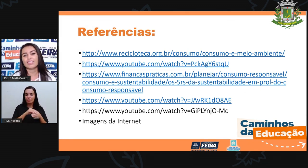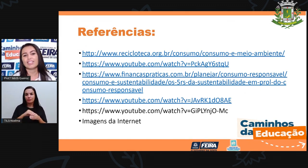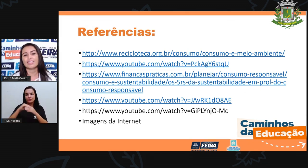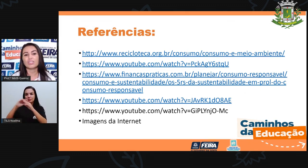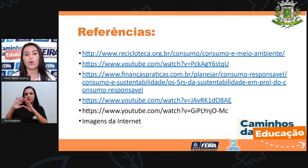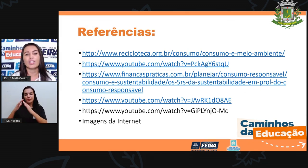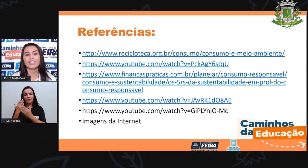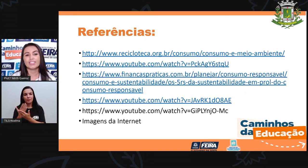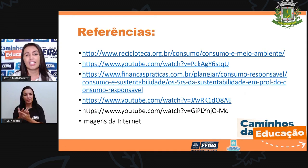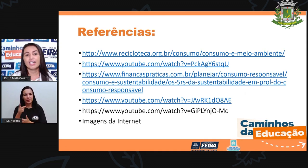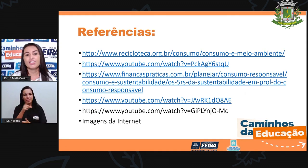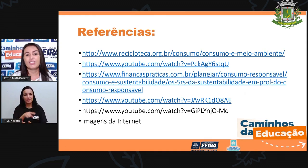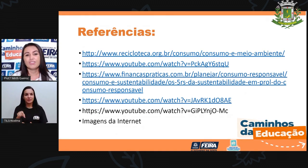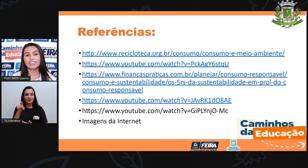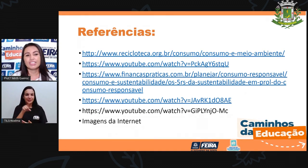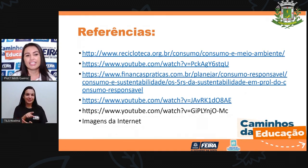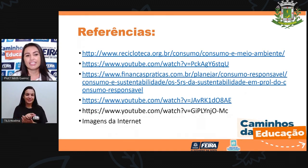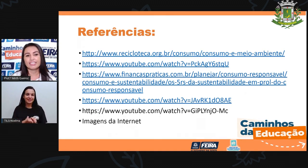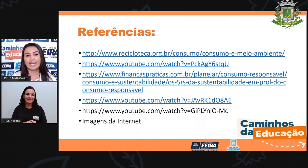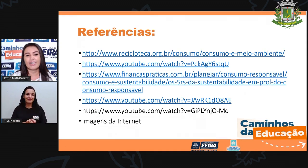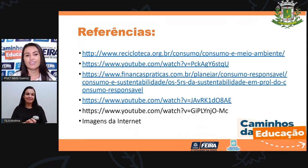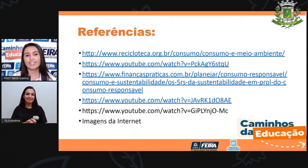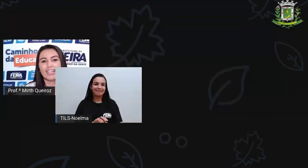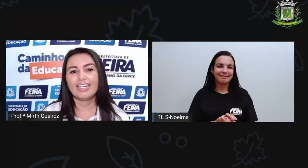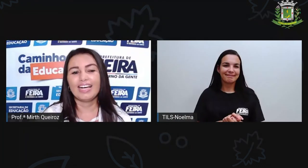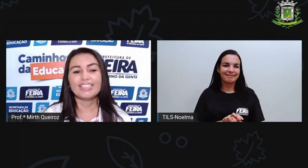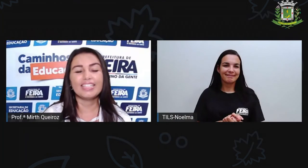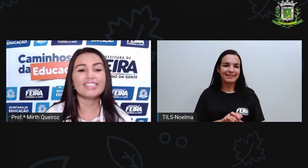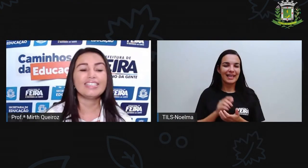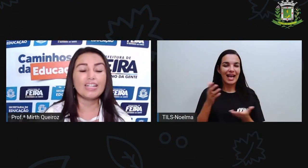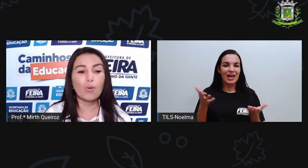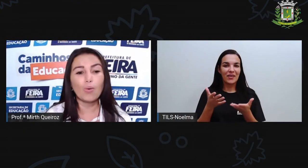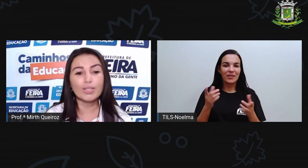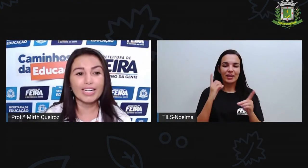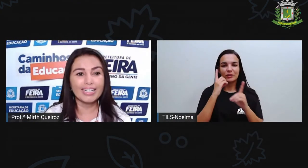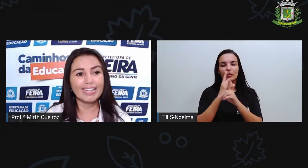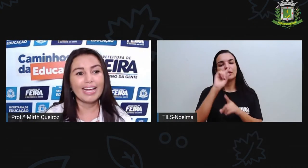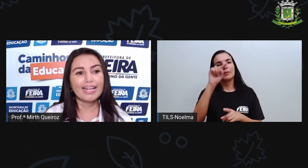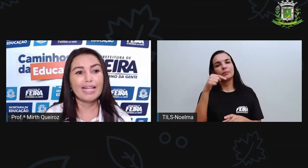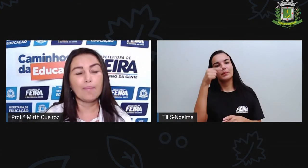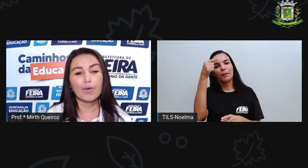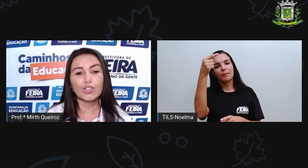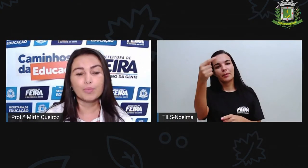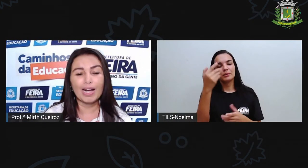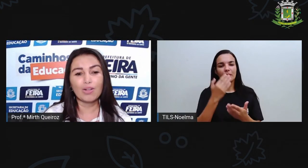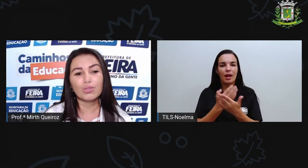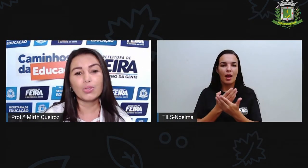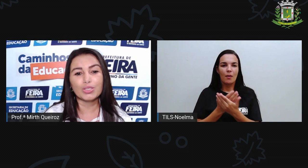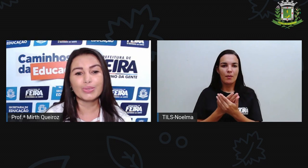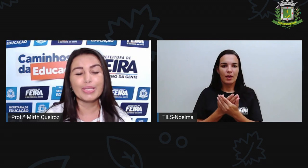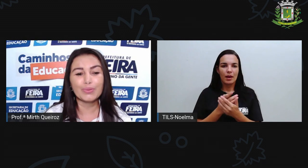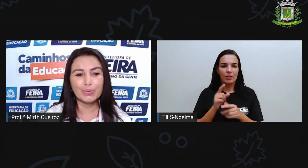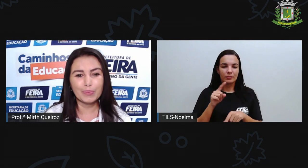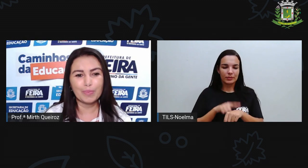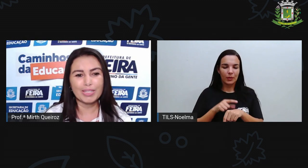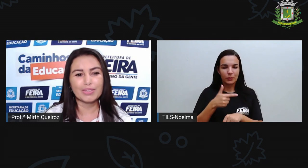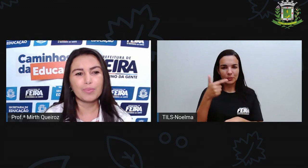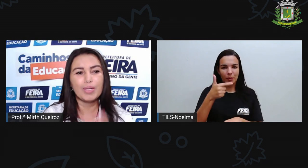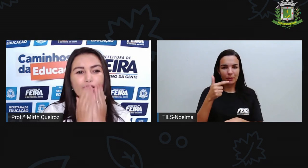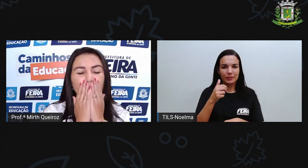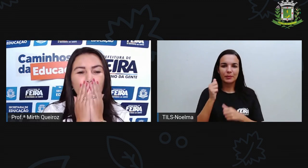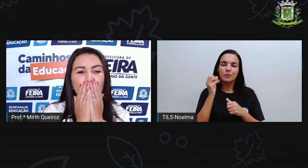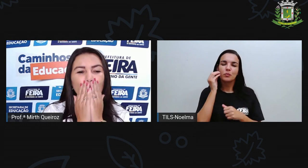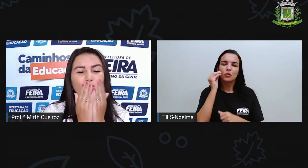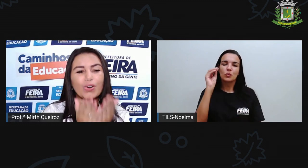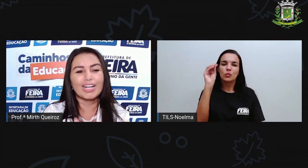devolvidas às escolas de vocês, certo? E a gente se encontra aí na próxima aula, no nosso segundo momento.